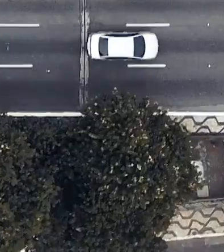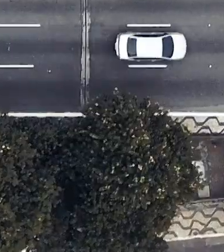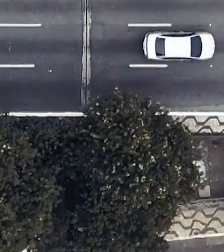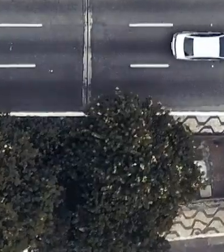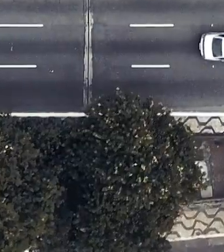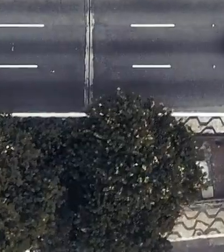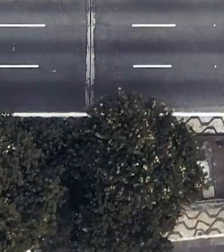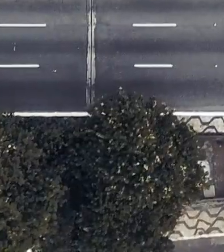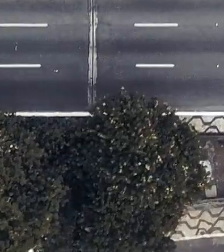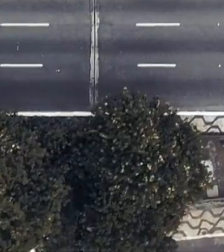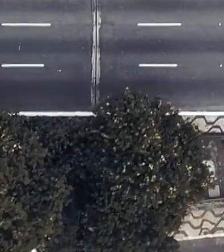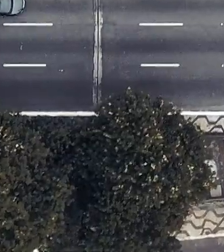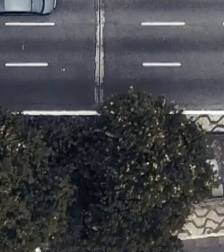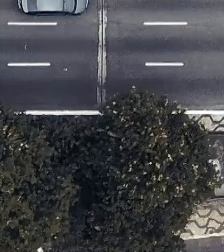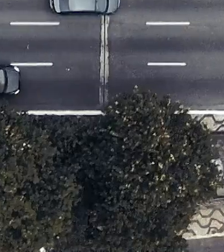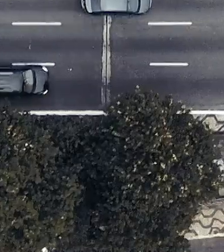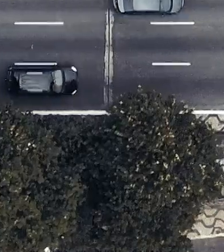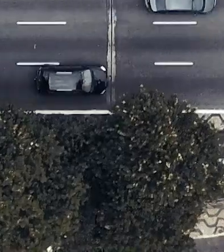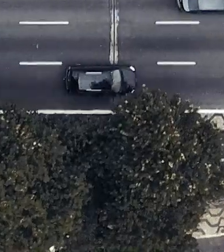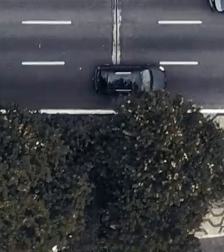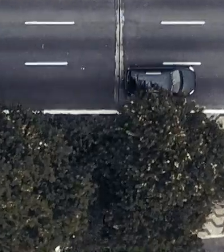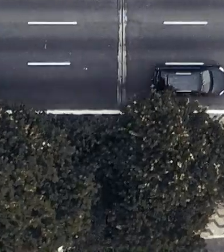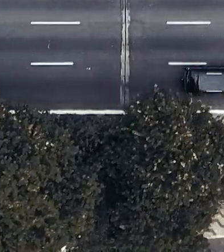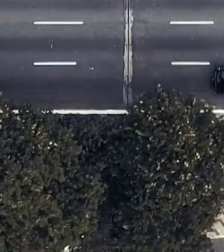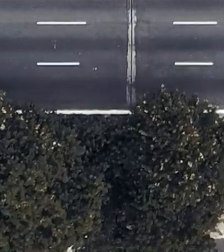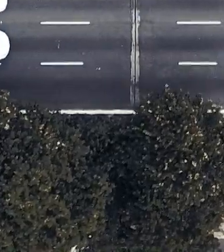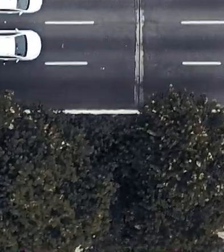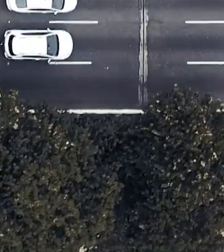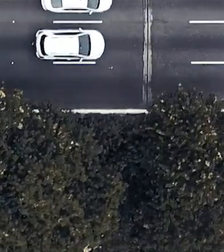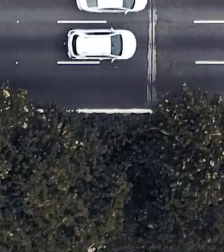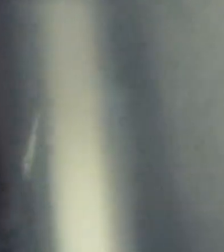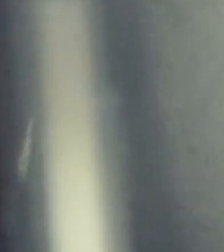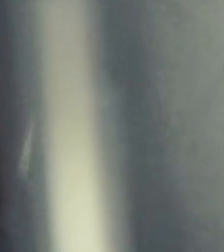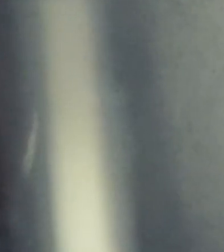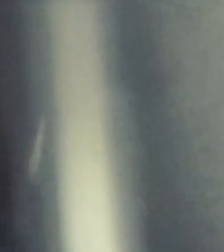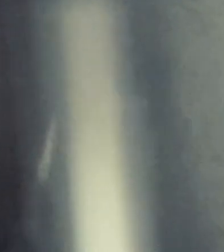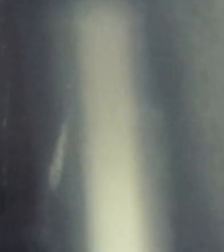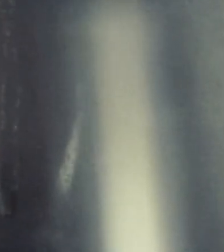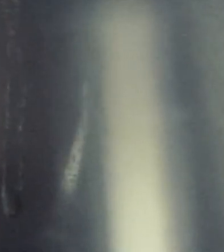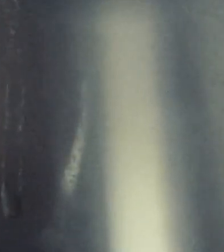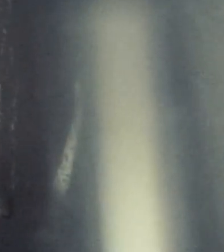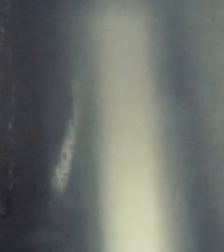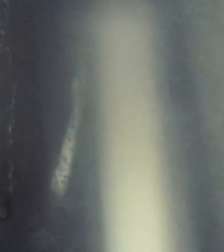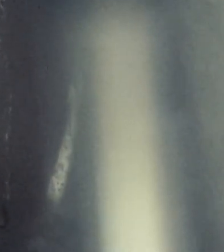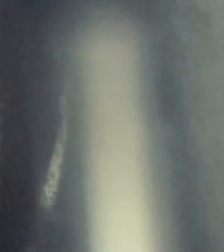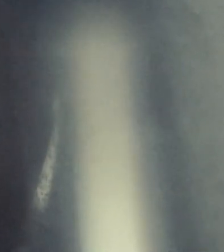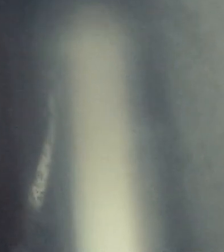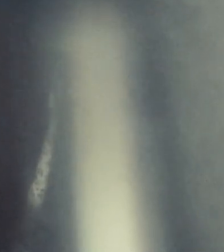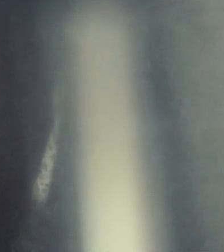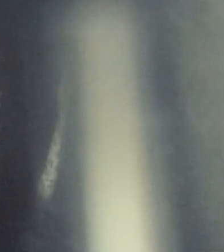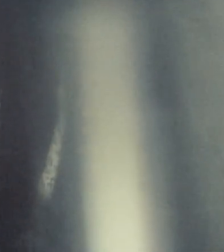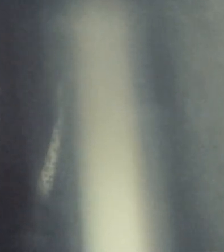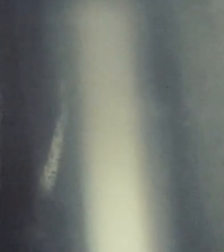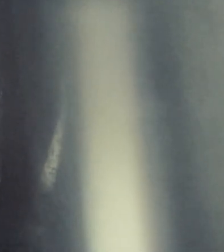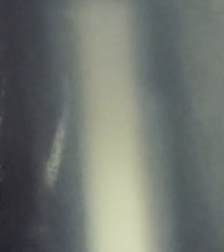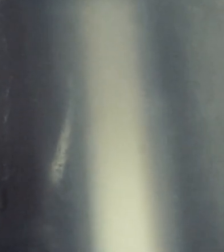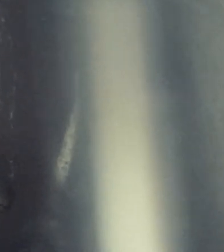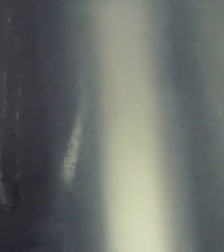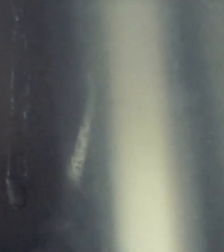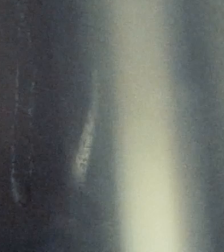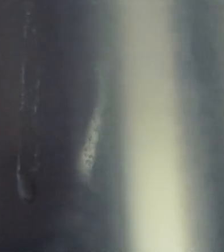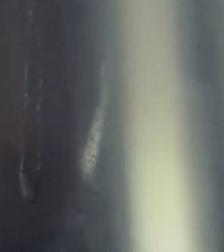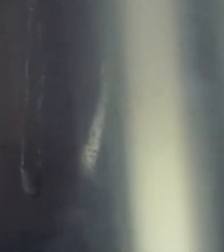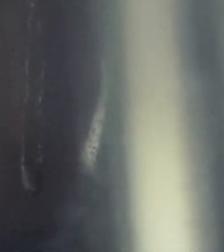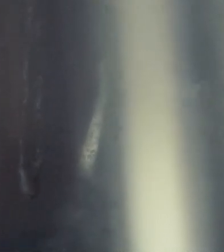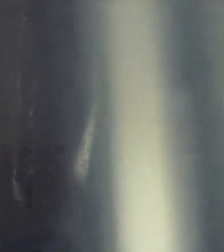superior de uma avenida movimentada e do detalhe de um café expresso saindo da máquina. Sobre as cenas em faixas vermelhas, sexo, viva a velhice.